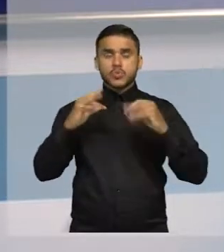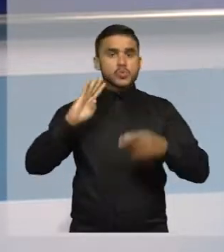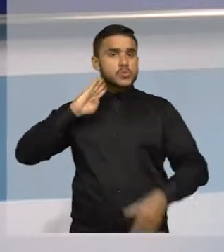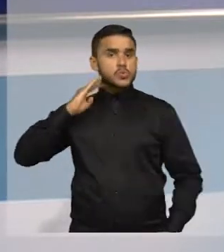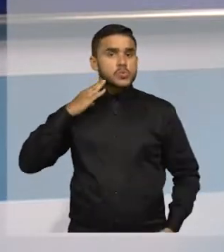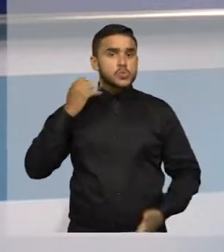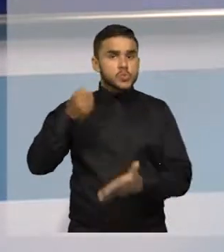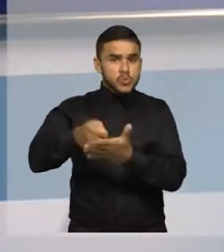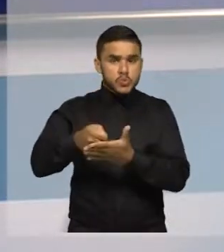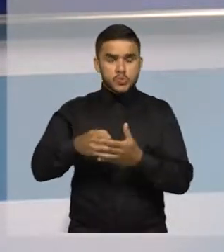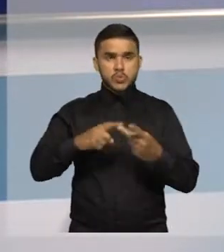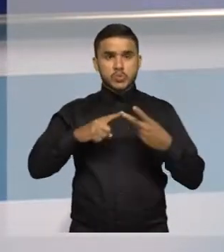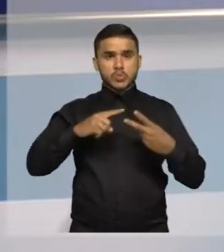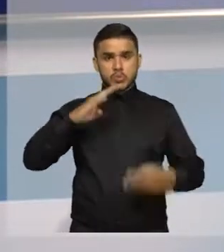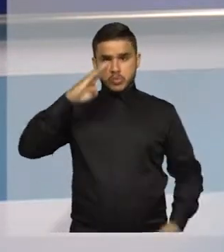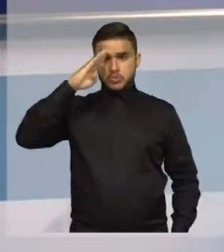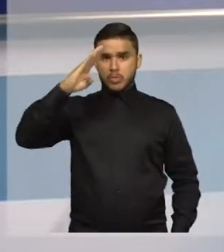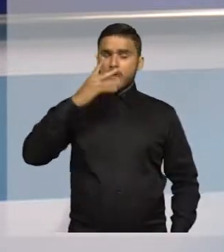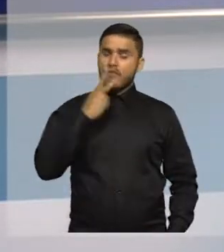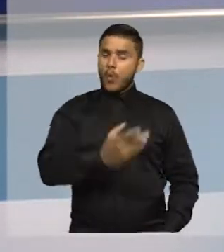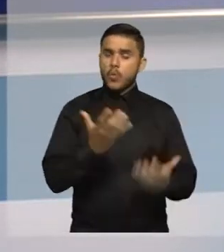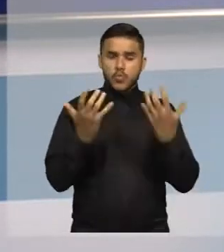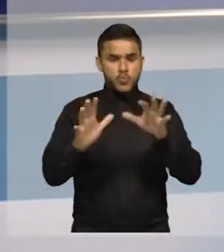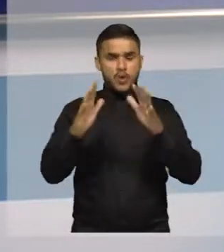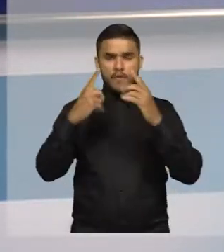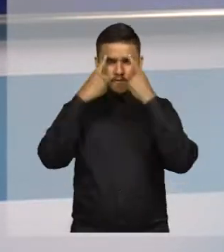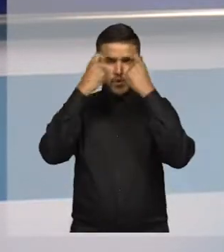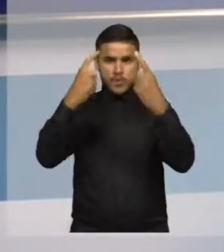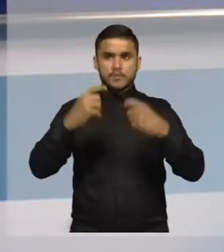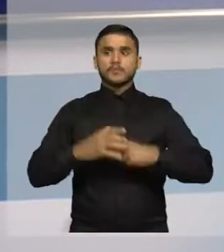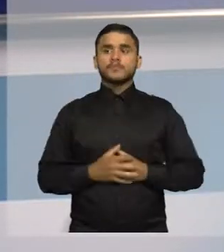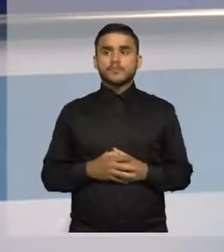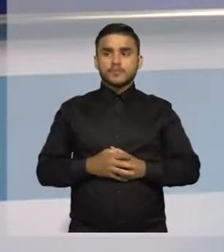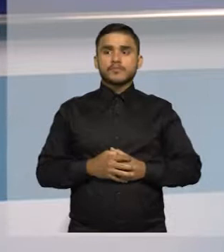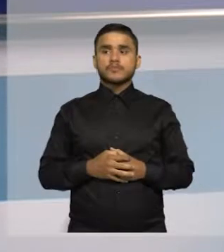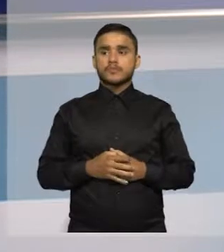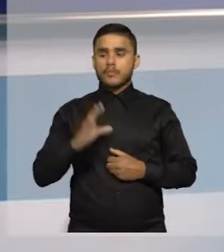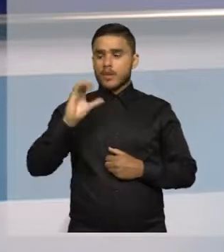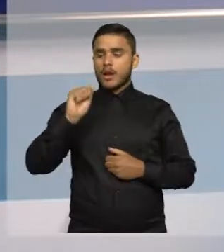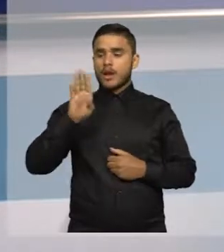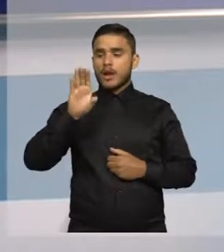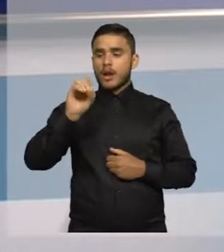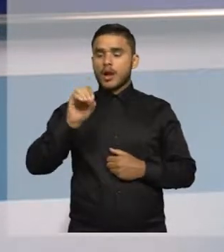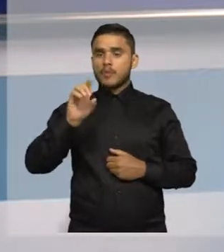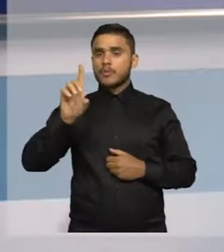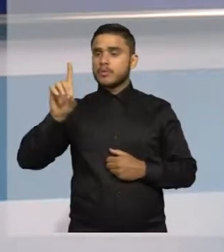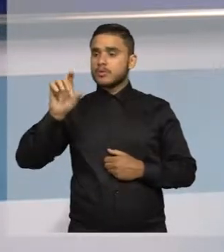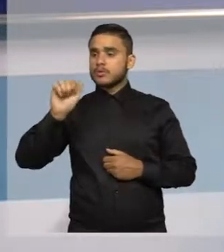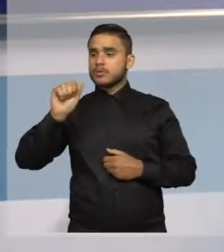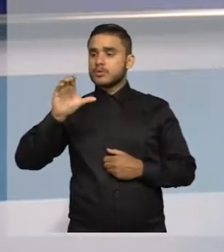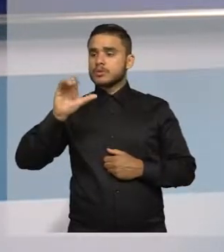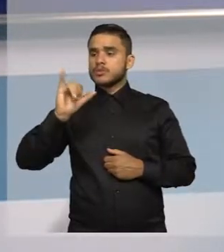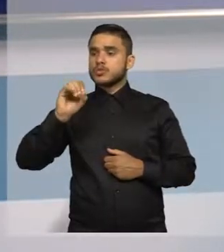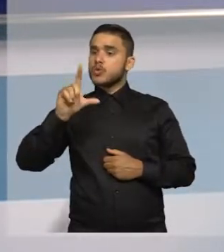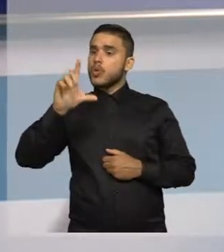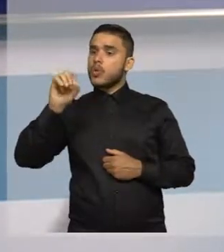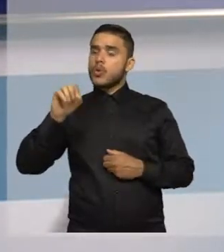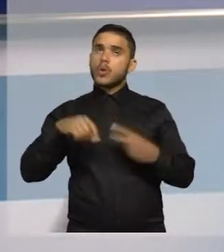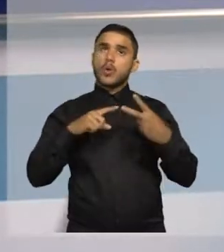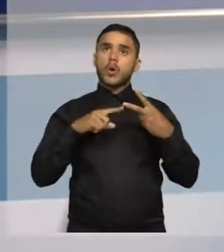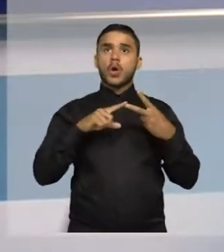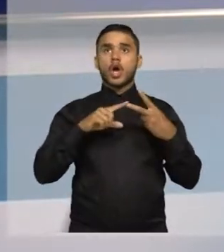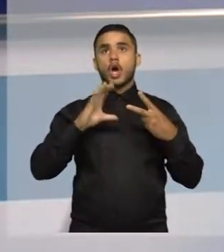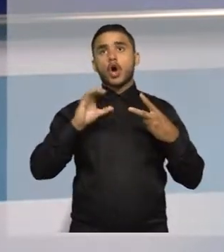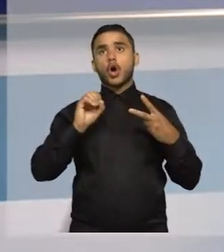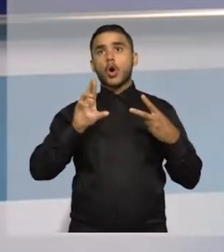está cansado de violência. Militares e de que fizeram questão de usar suas patentes, né? É o cabo da exatamente, Solo, é o coronel isso, não sei